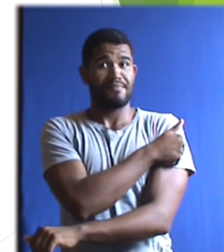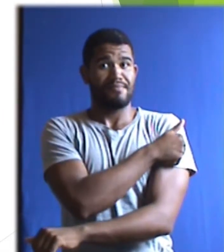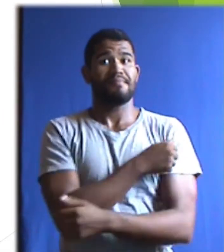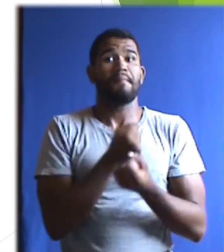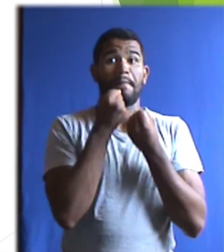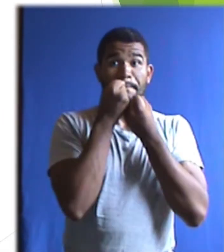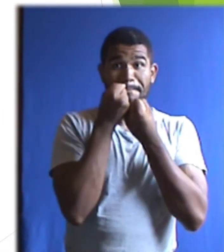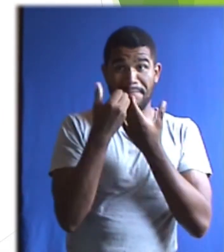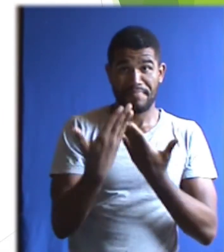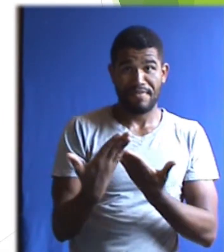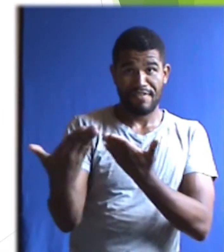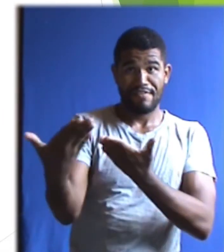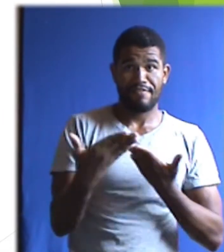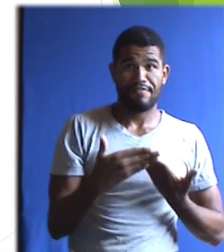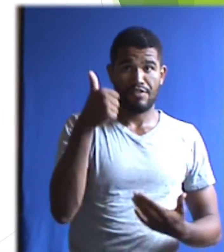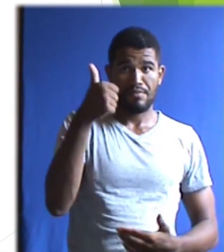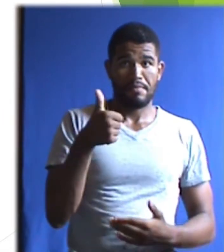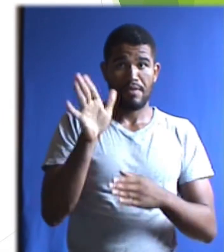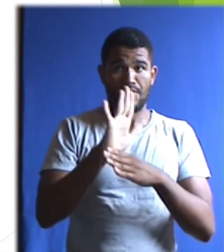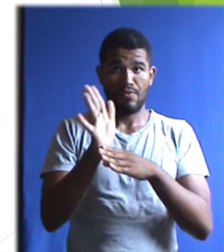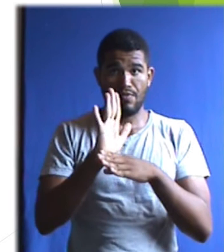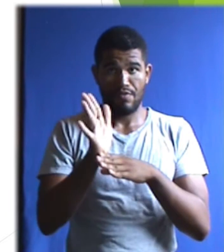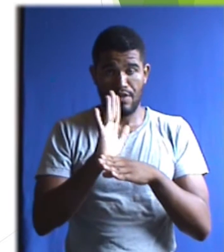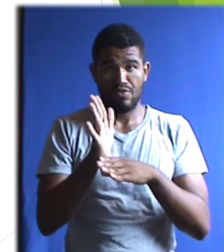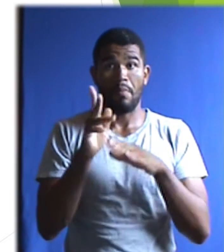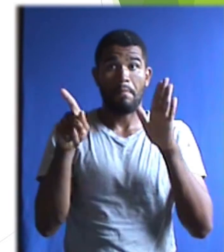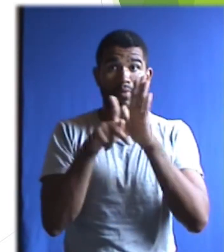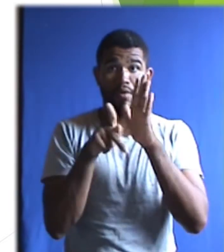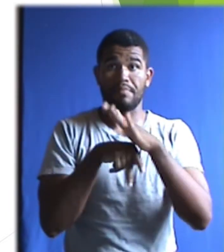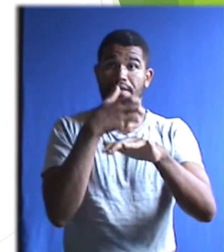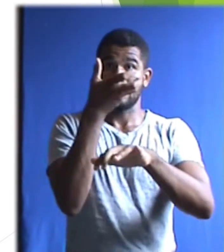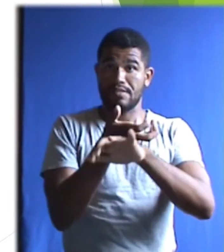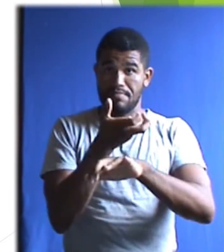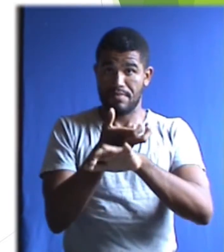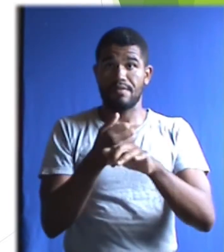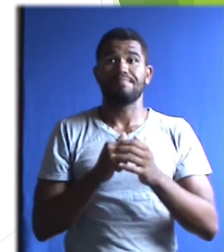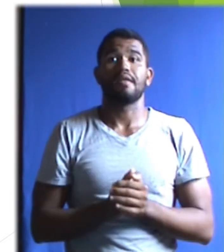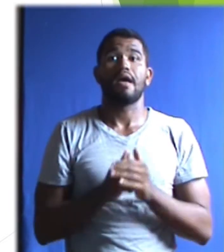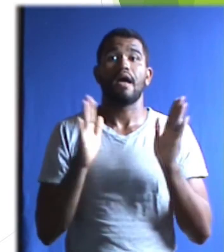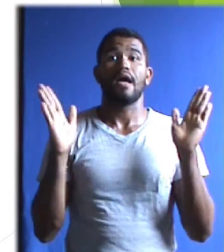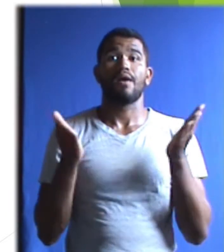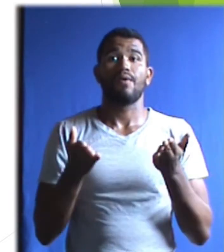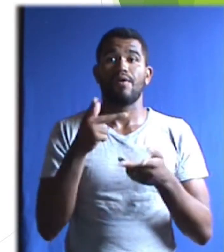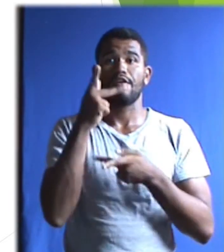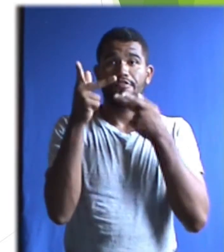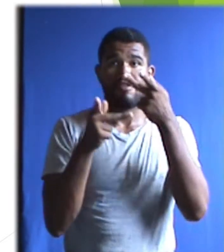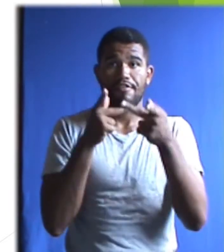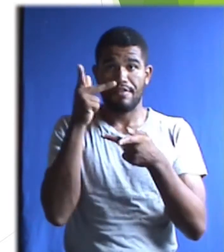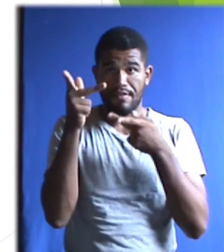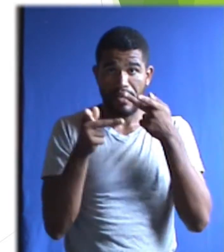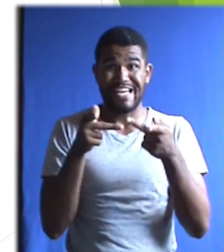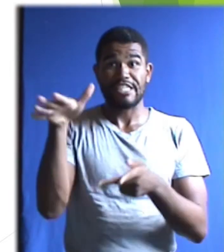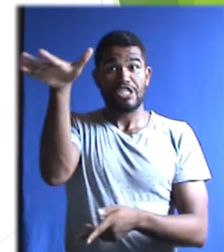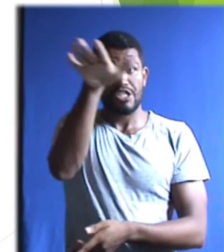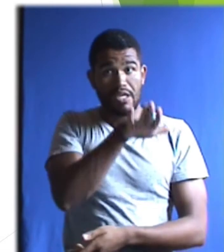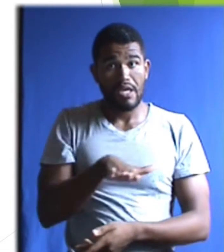Olá pessoal, bem-vindos ao nosso primeiro vídeo de conteúdo. Eu vou falar